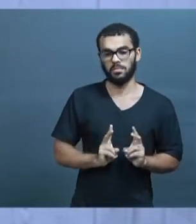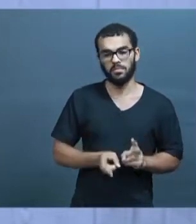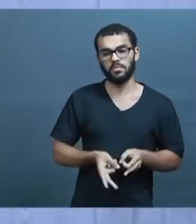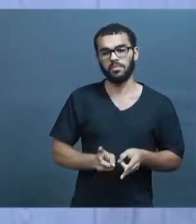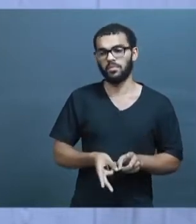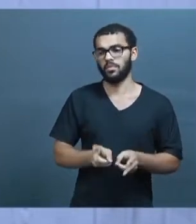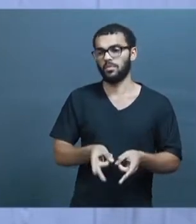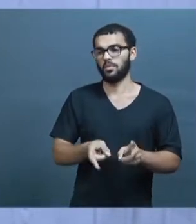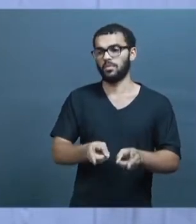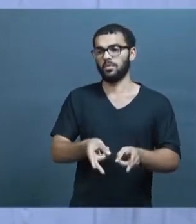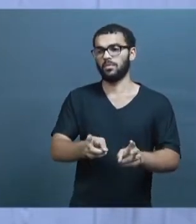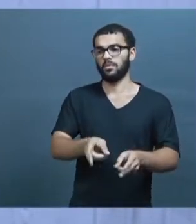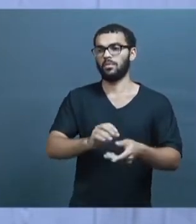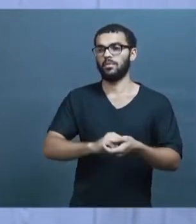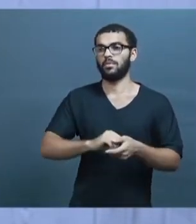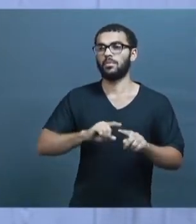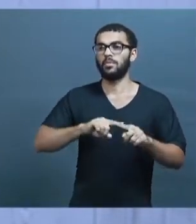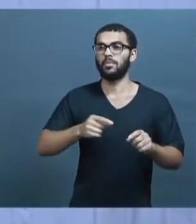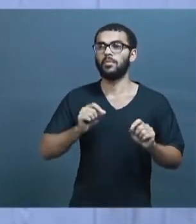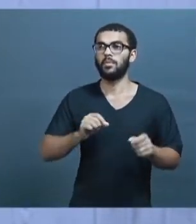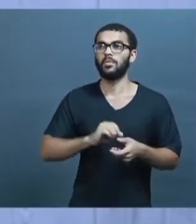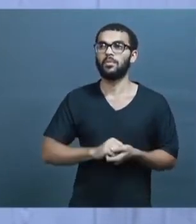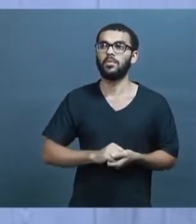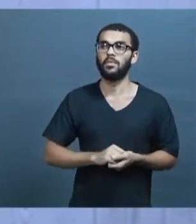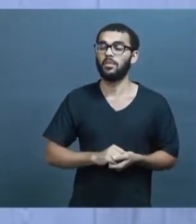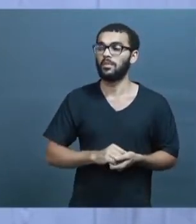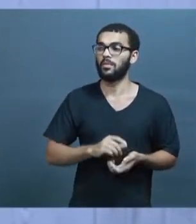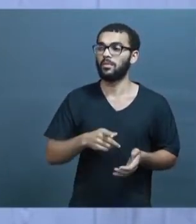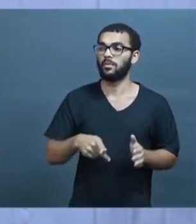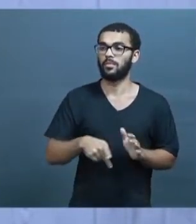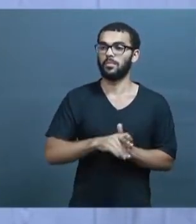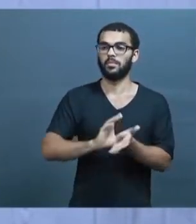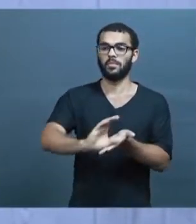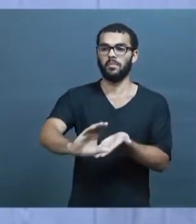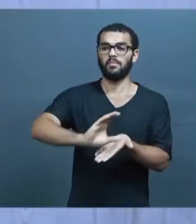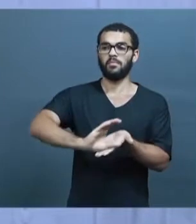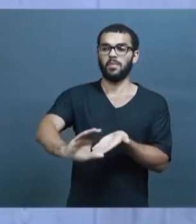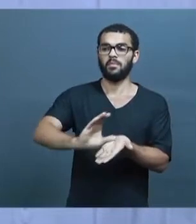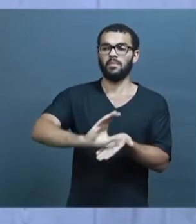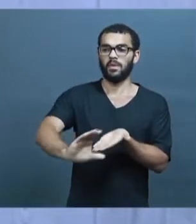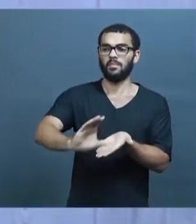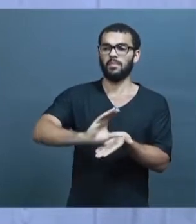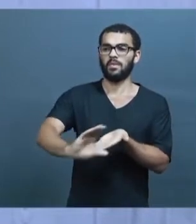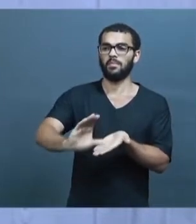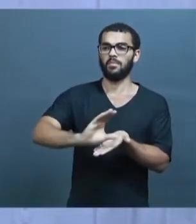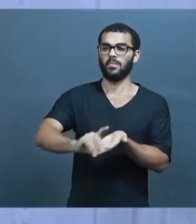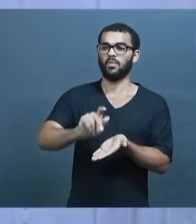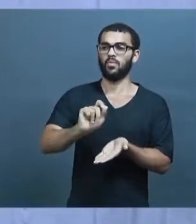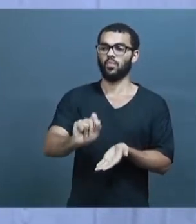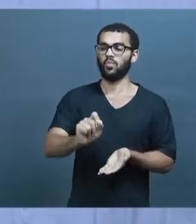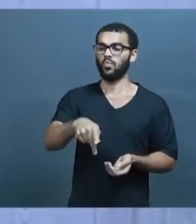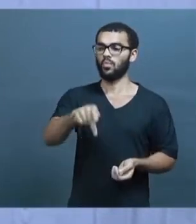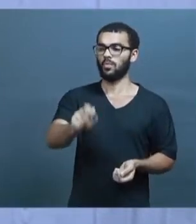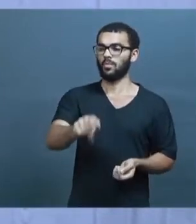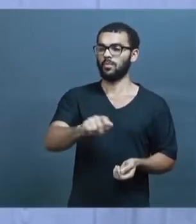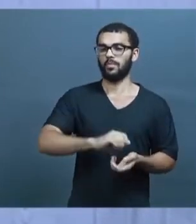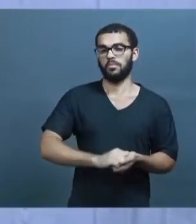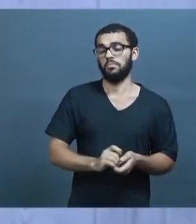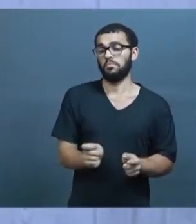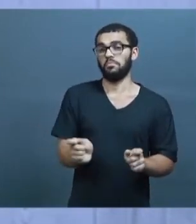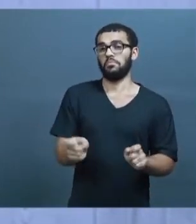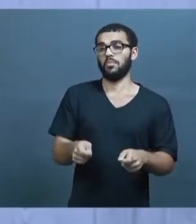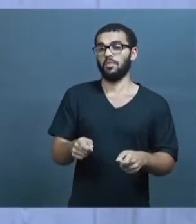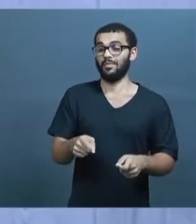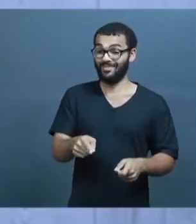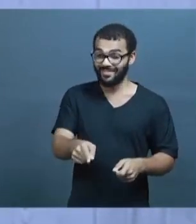que grande parte do dinheiro será destinado à Previdência. Bom, isso é uma opção, mas uma opção que traz lá uma série de